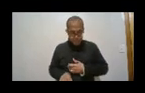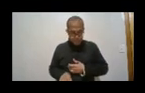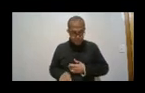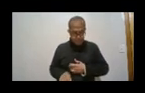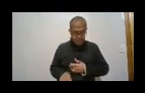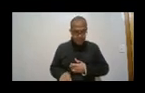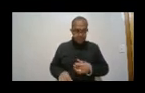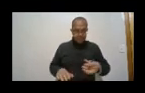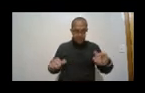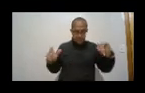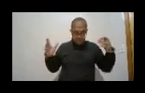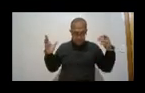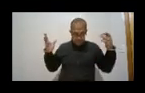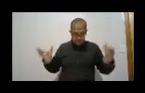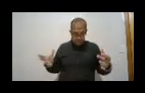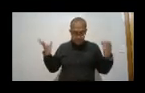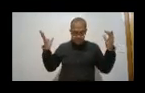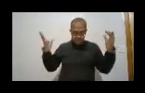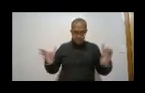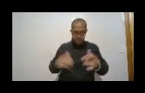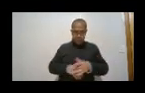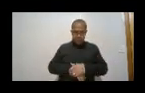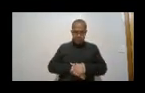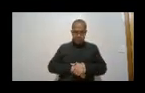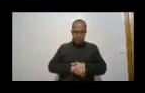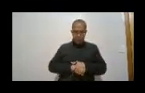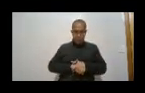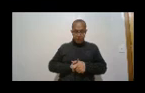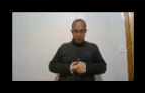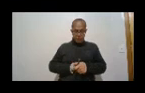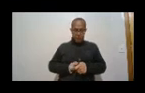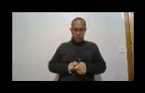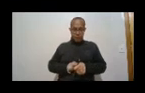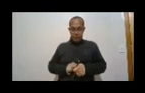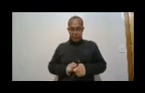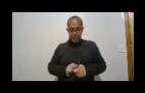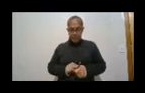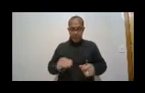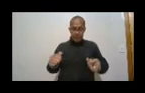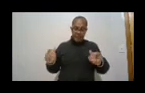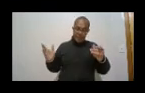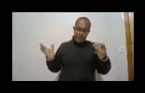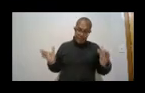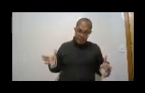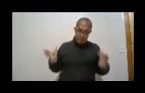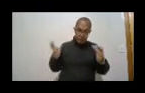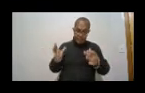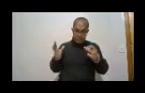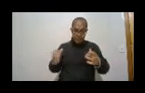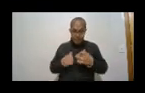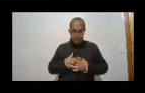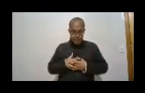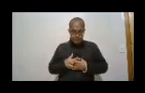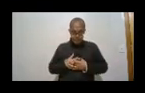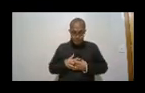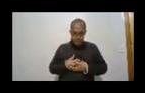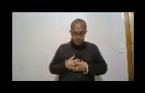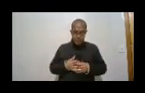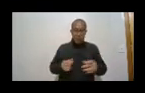como excreção, tá? Então, seguimos, então, dentro desse contexto de constante construção de conhecimento, sabendo que dentro